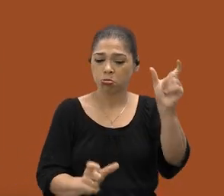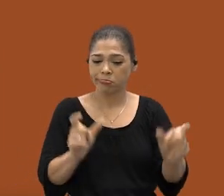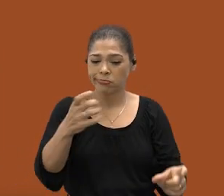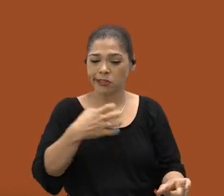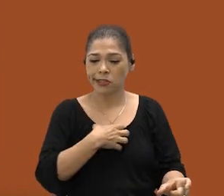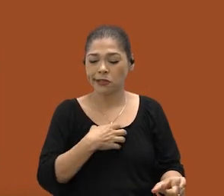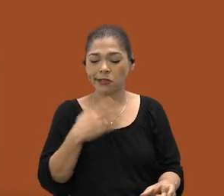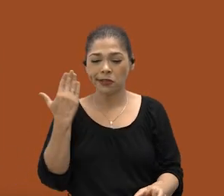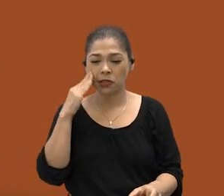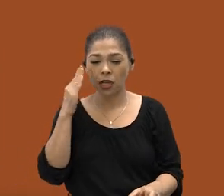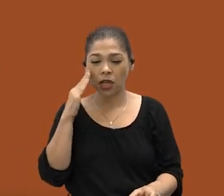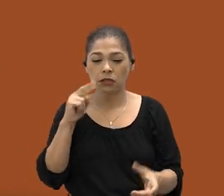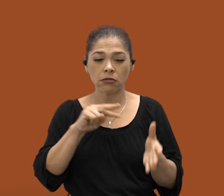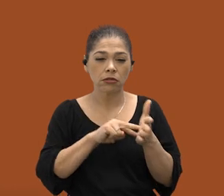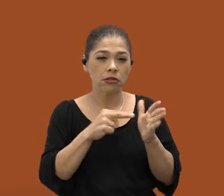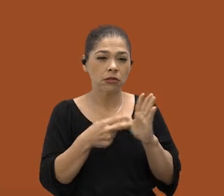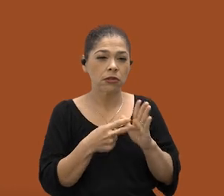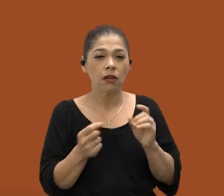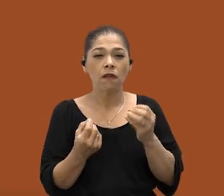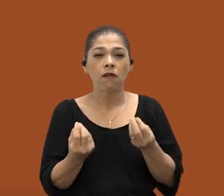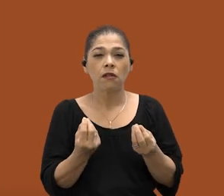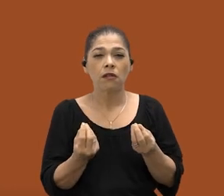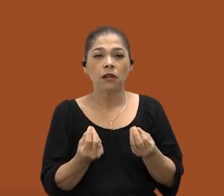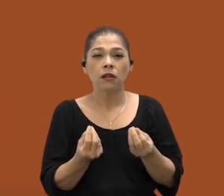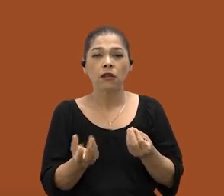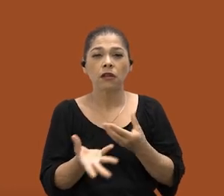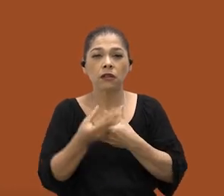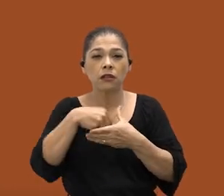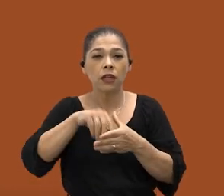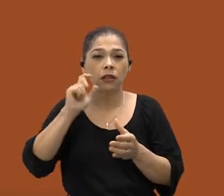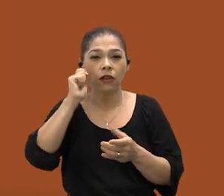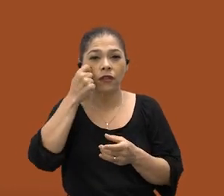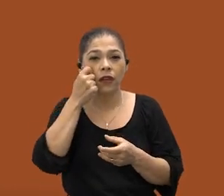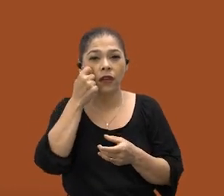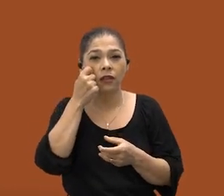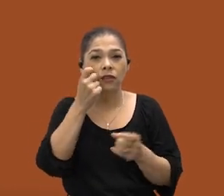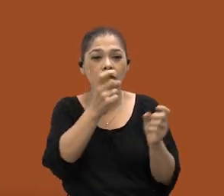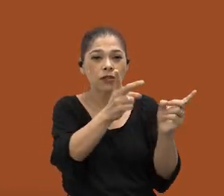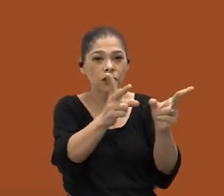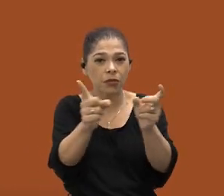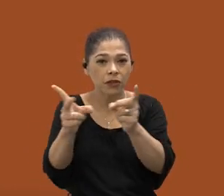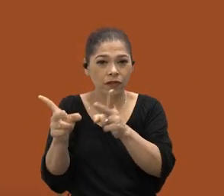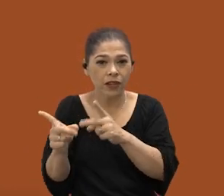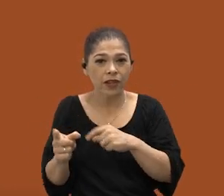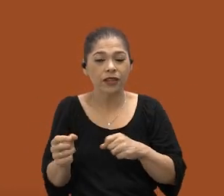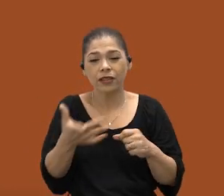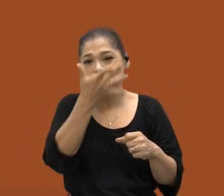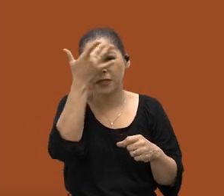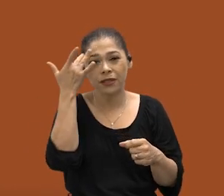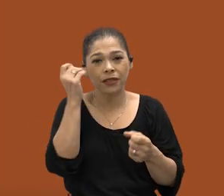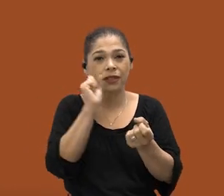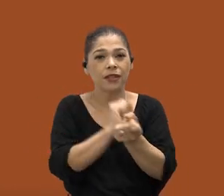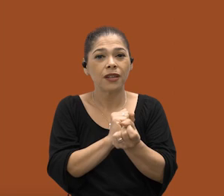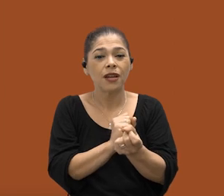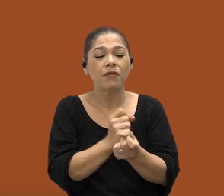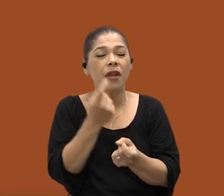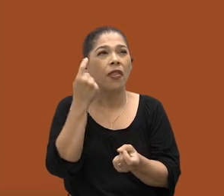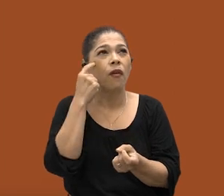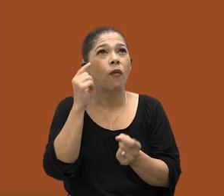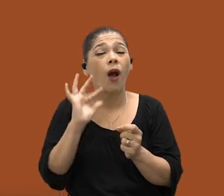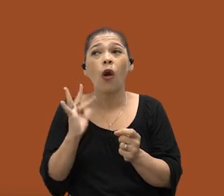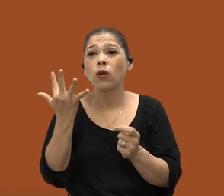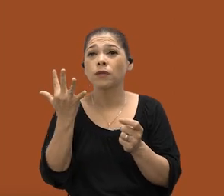entende um pouco o sentido da interno africano sobre a venda de escravizados para não cair